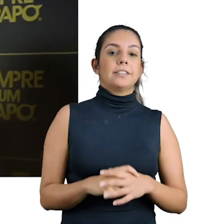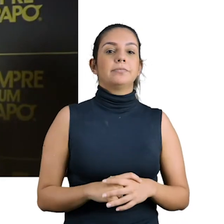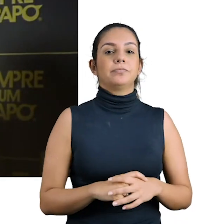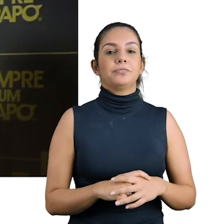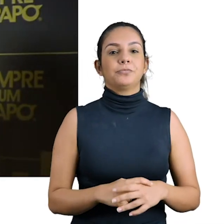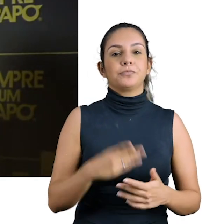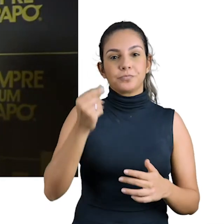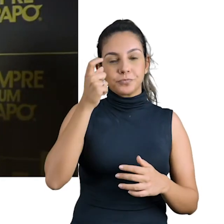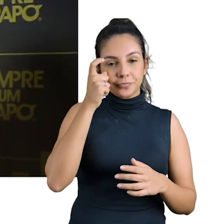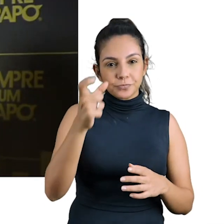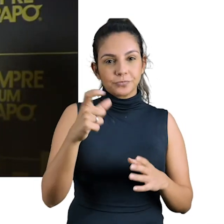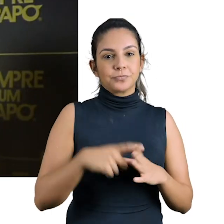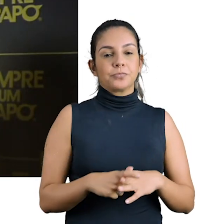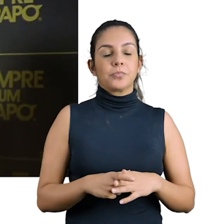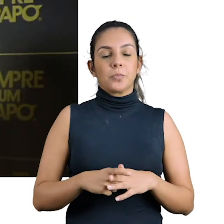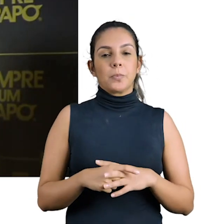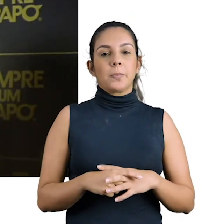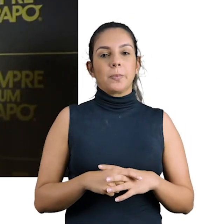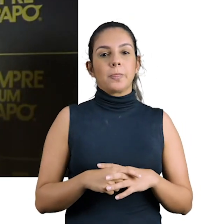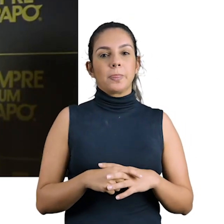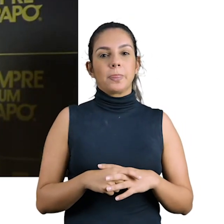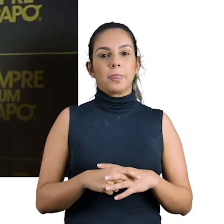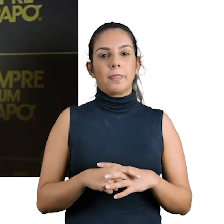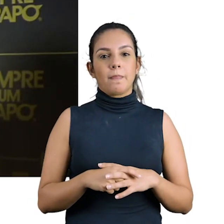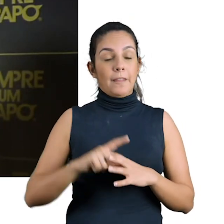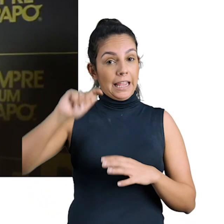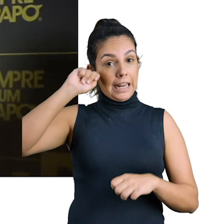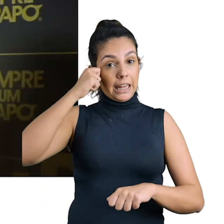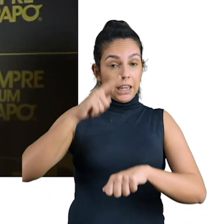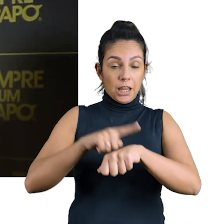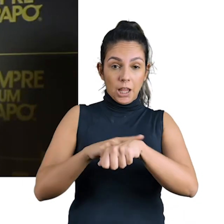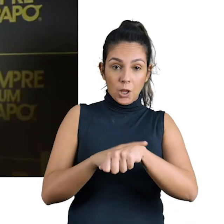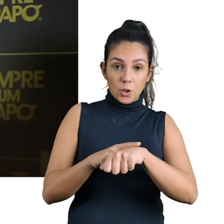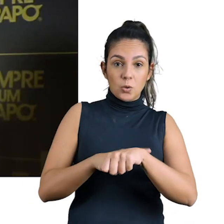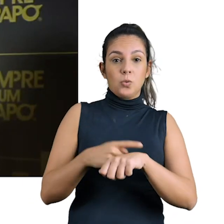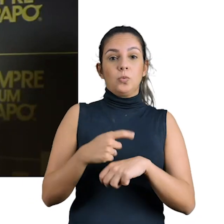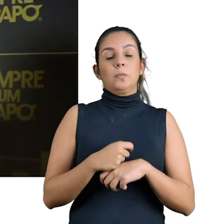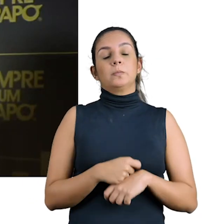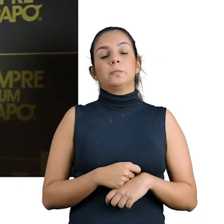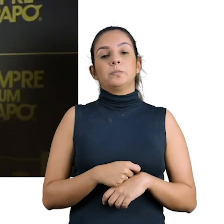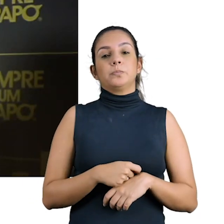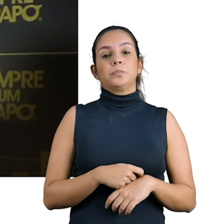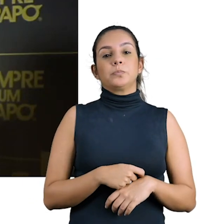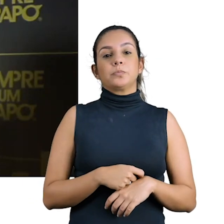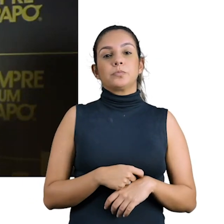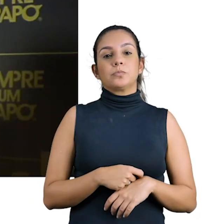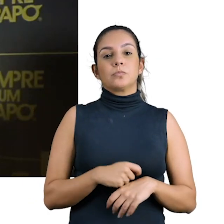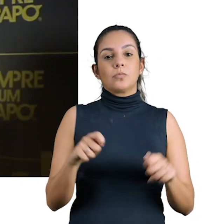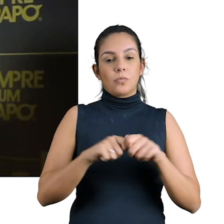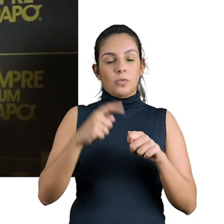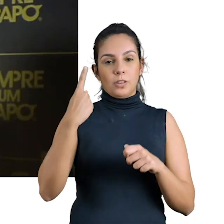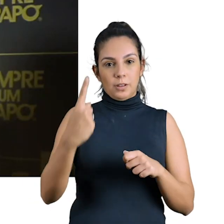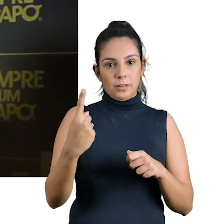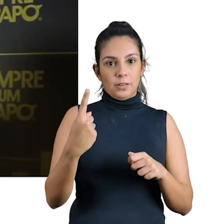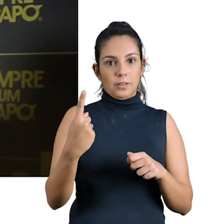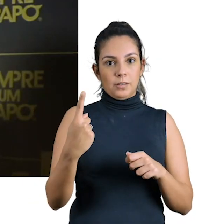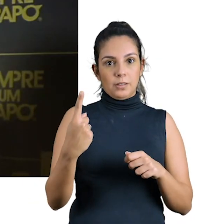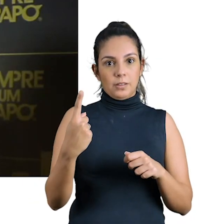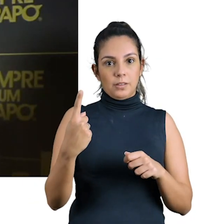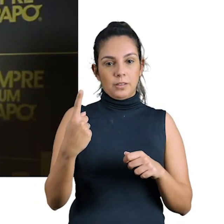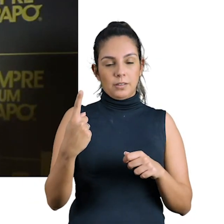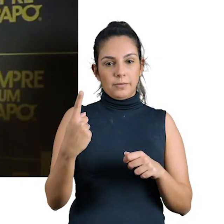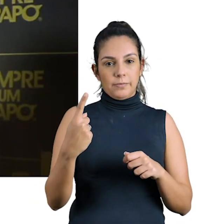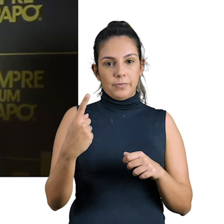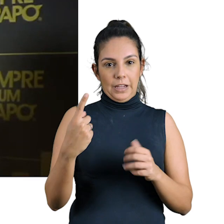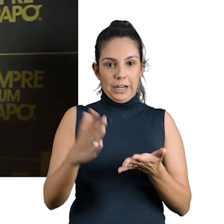para ninguém. Muito interessante, relacionada à questão do negro e da negritude. Vamos fazer